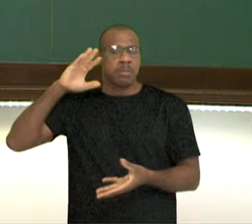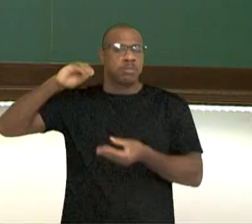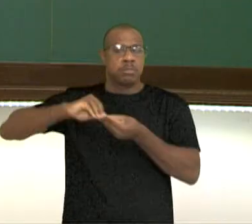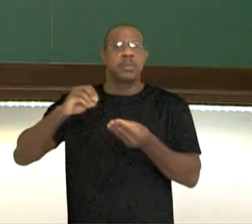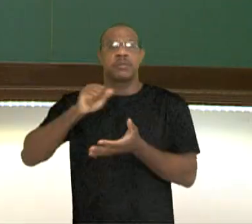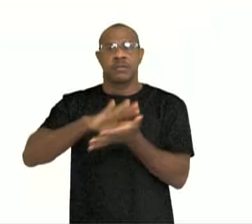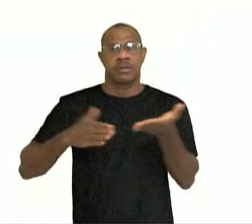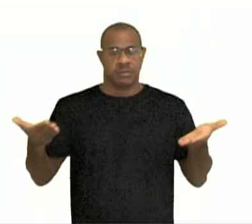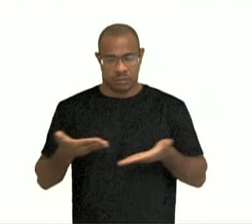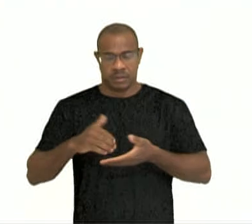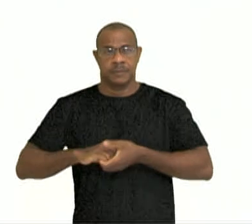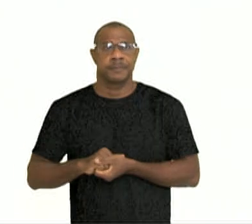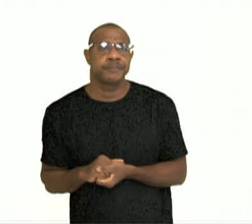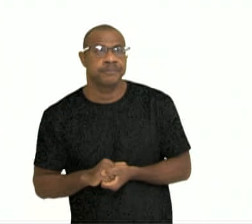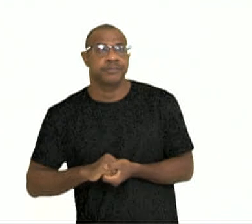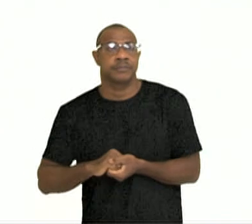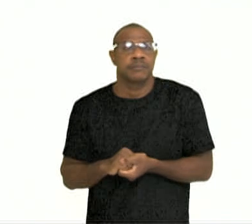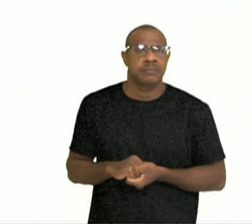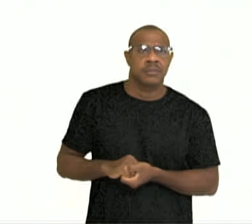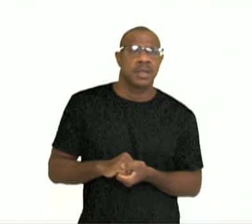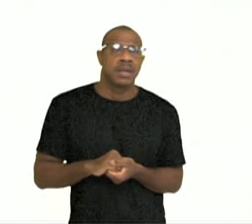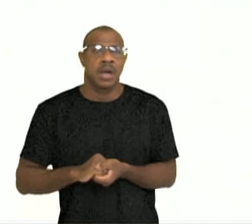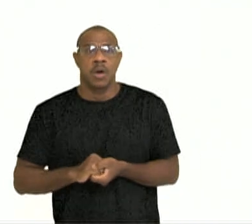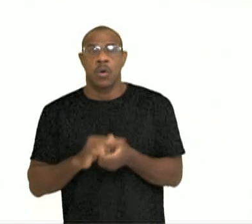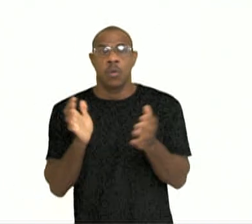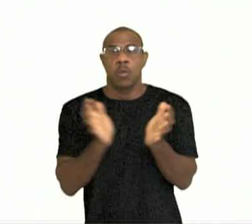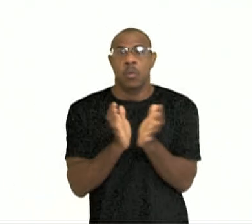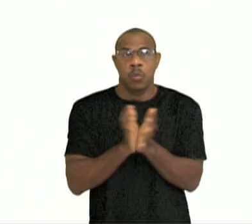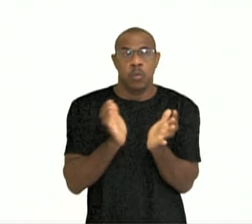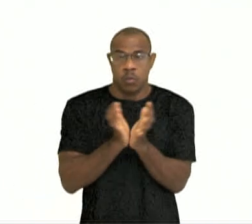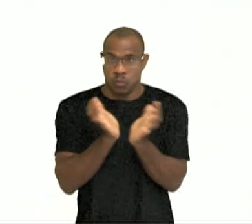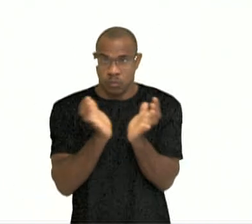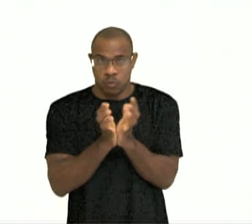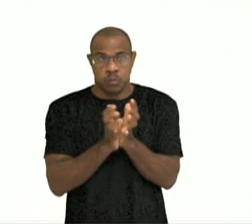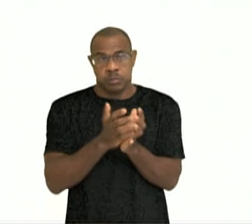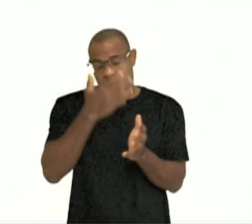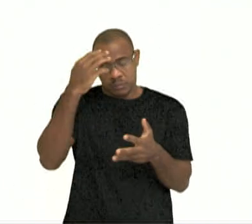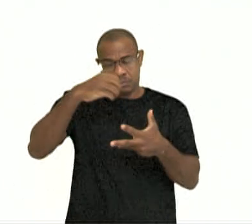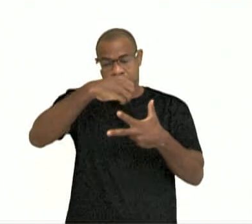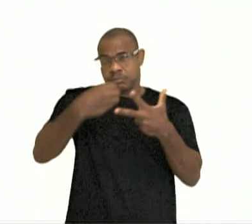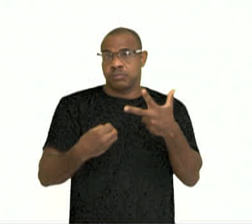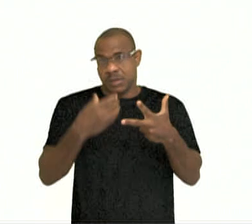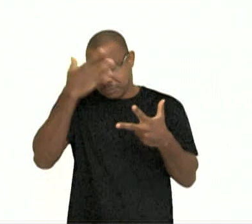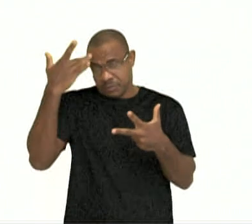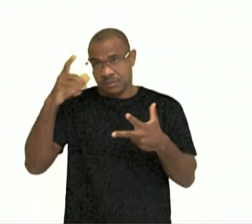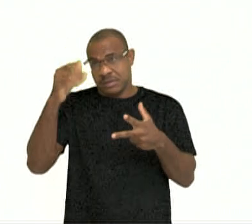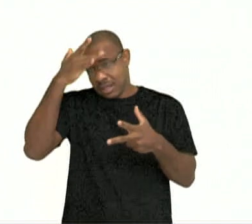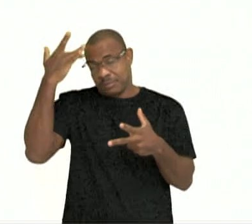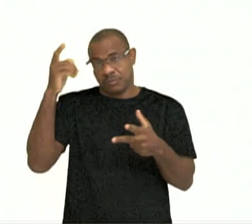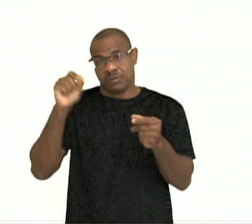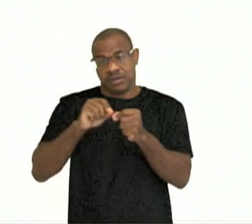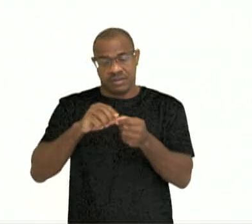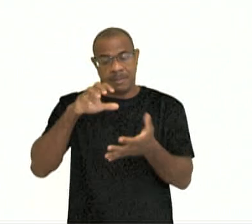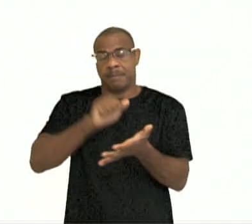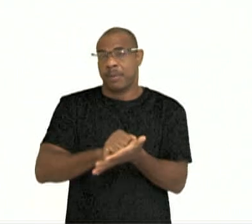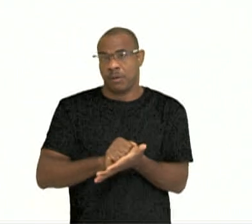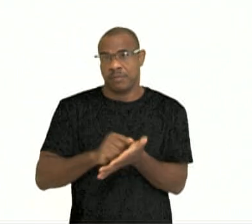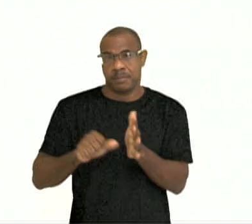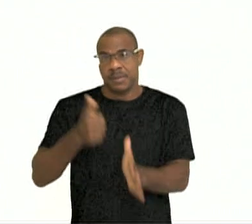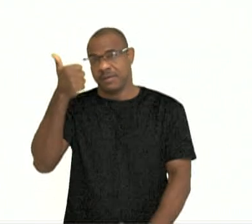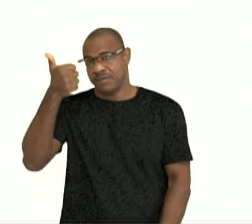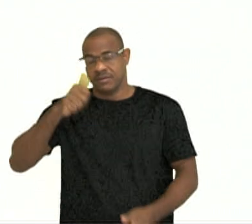atividade. Metade dos candidatos do Enem 2019 fará prova pela primeira vez, diz